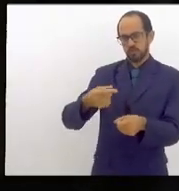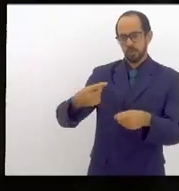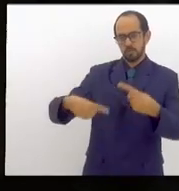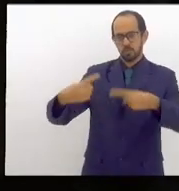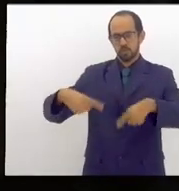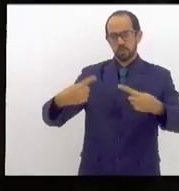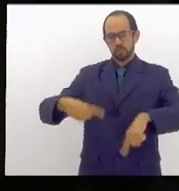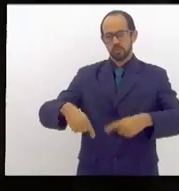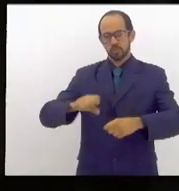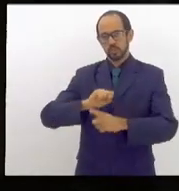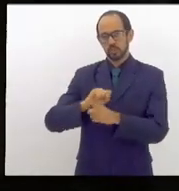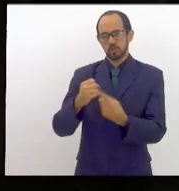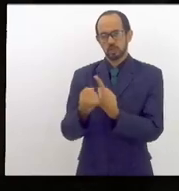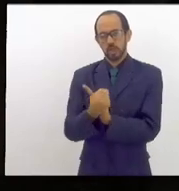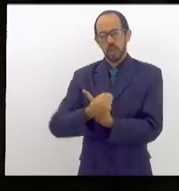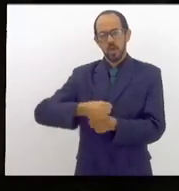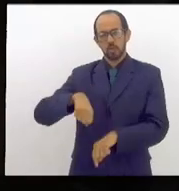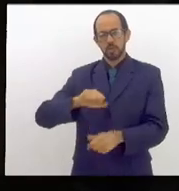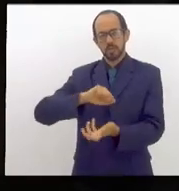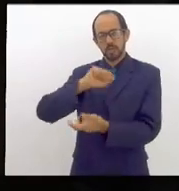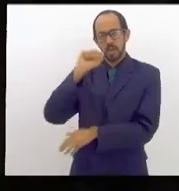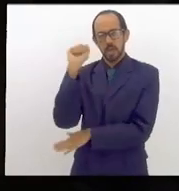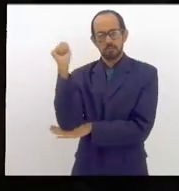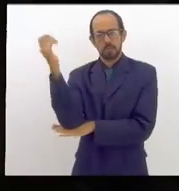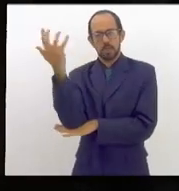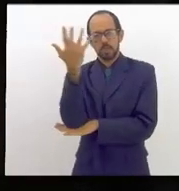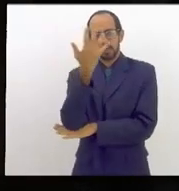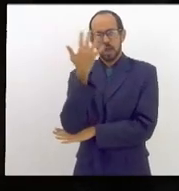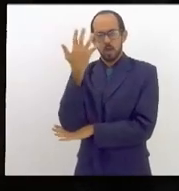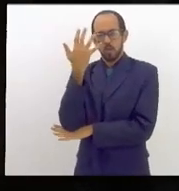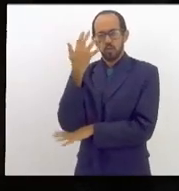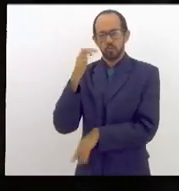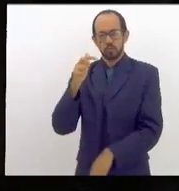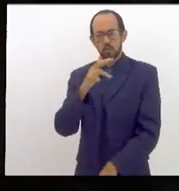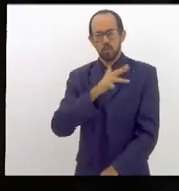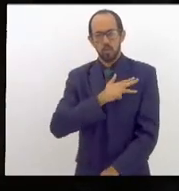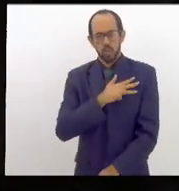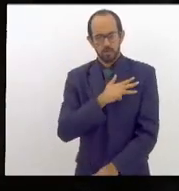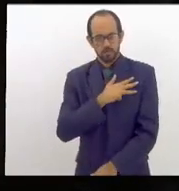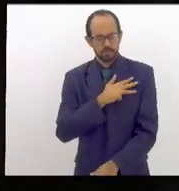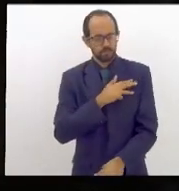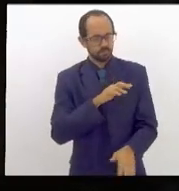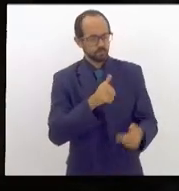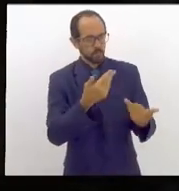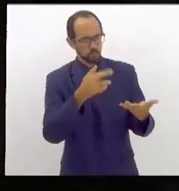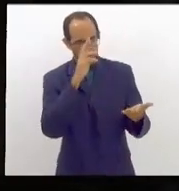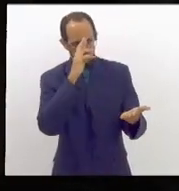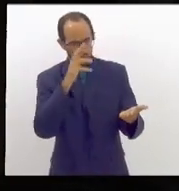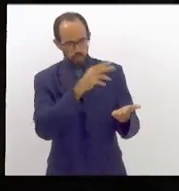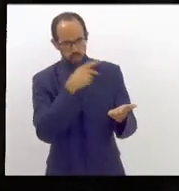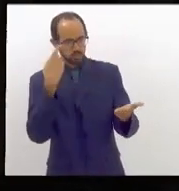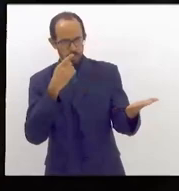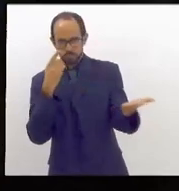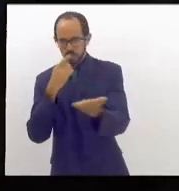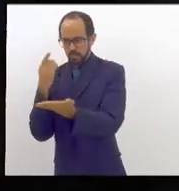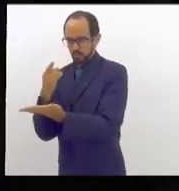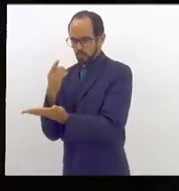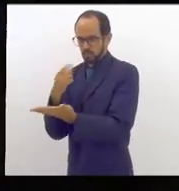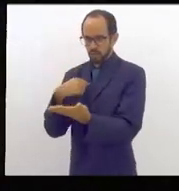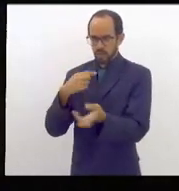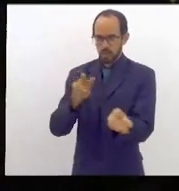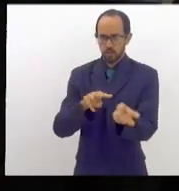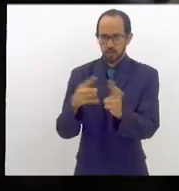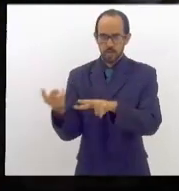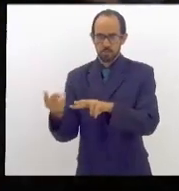e Ambiental do presidente Lula bem senhoras e senhores deputados em caminho pela liderança